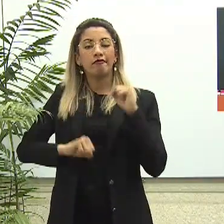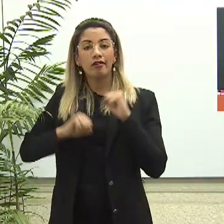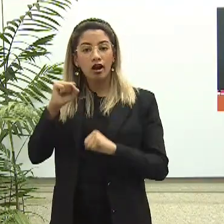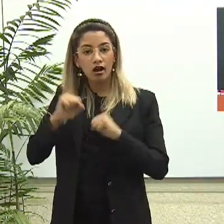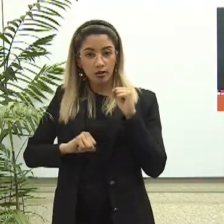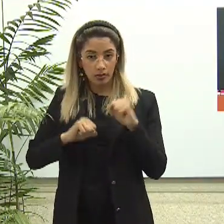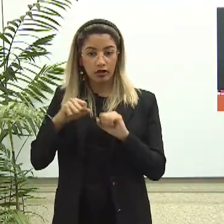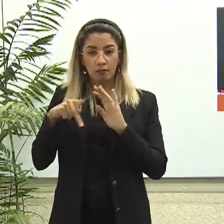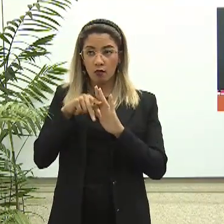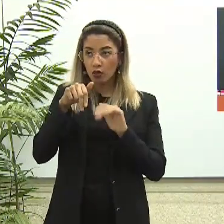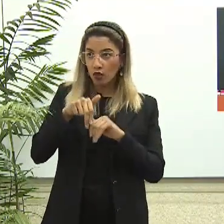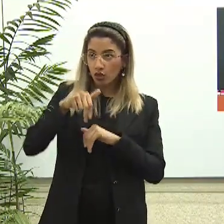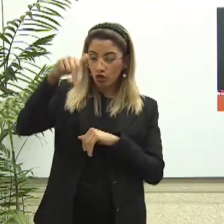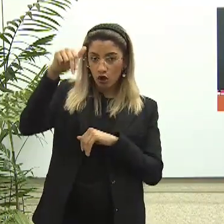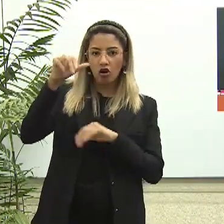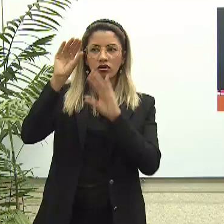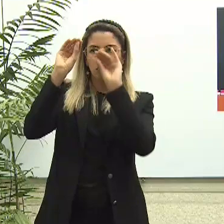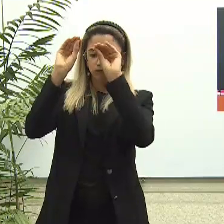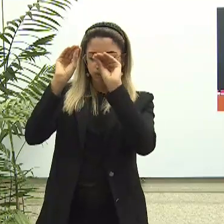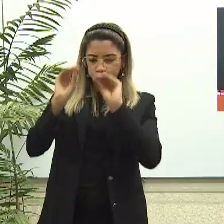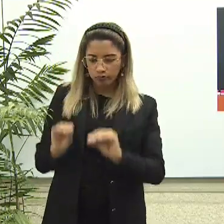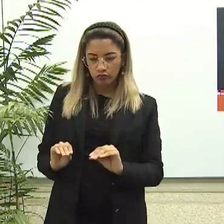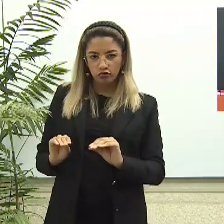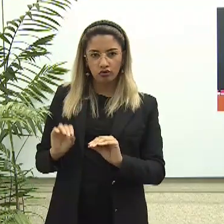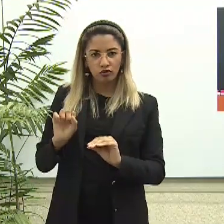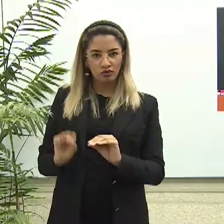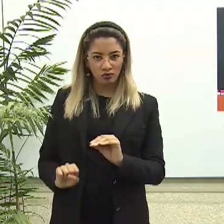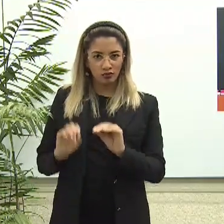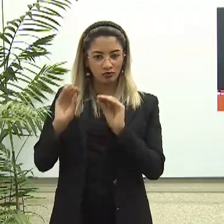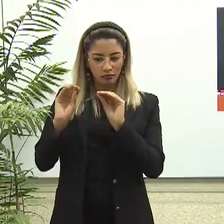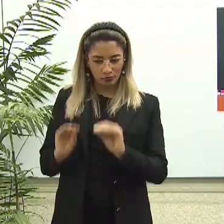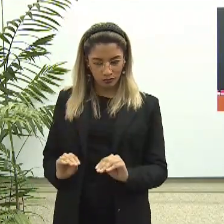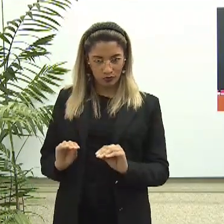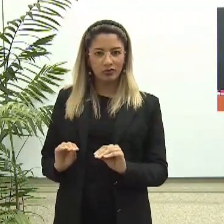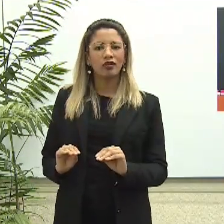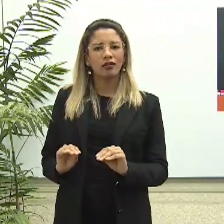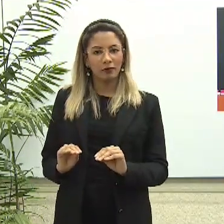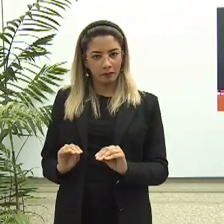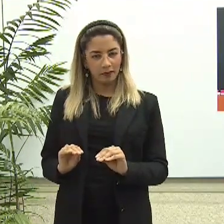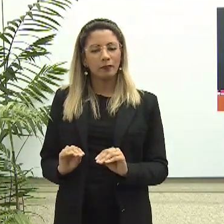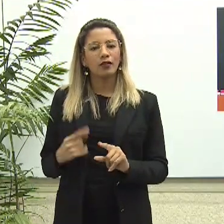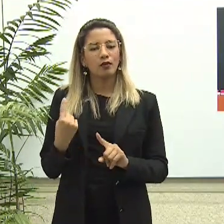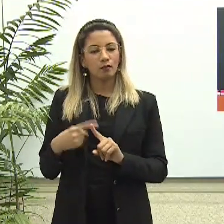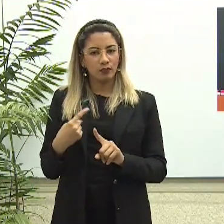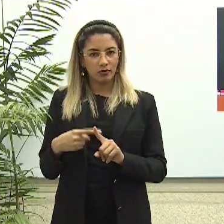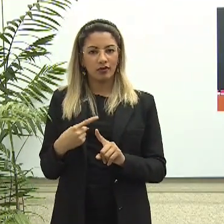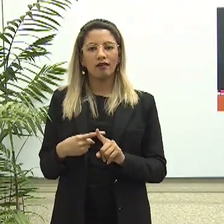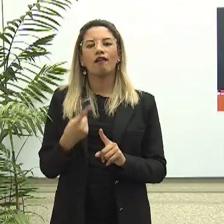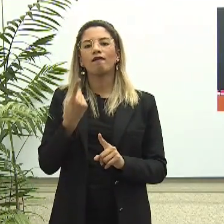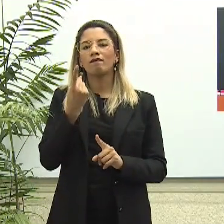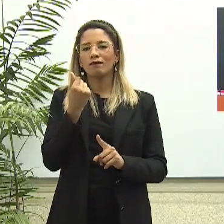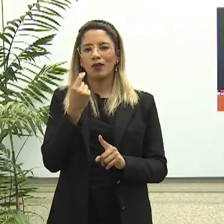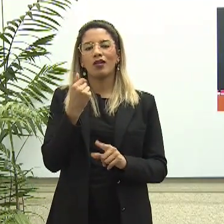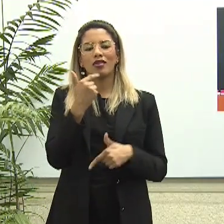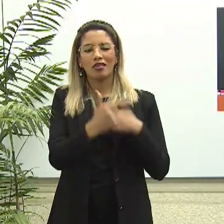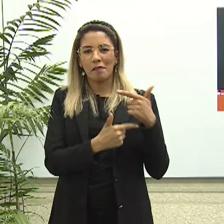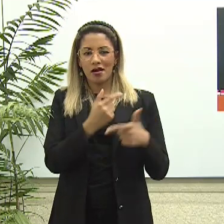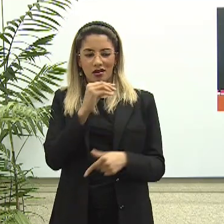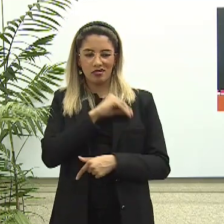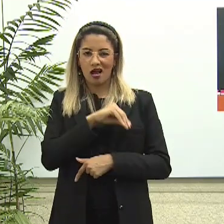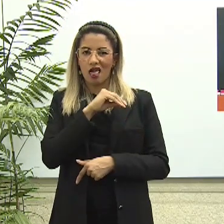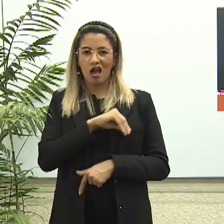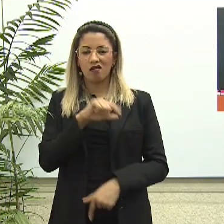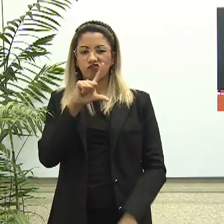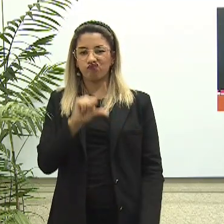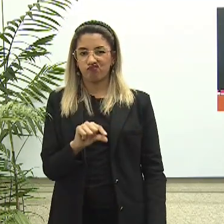do Norte global e fosse para países do sul que pagam pouco que exato que pagam pouca que a força de trabalho é barata qual é um dos